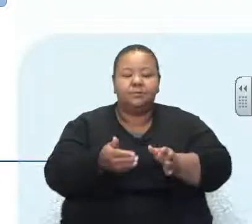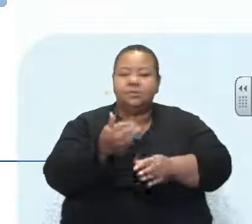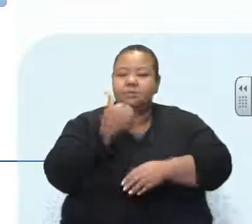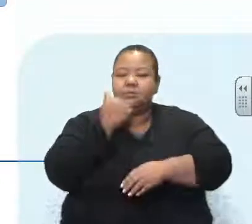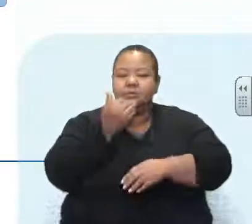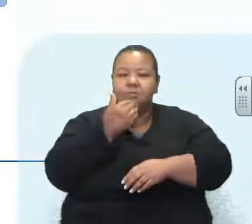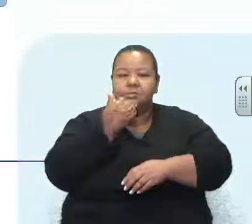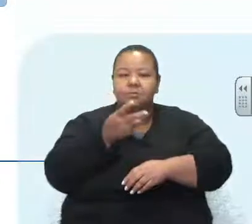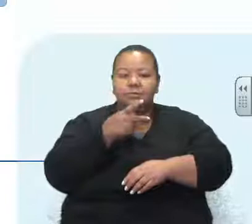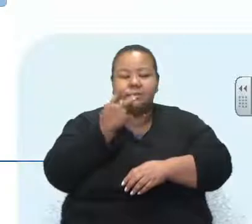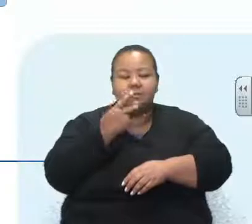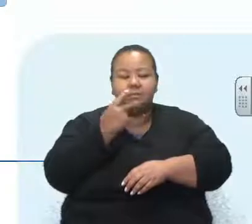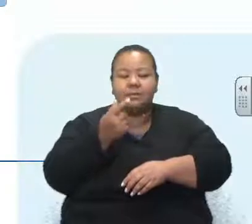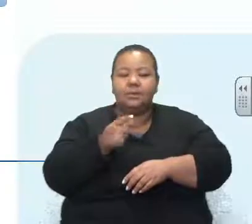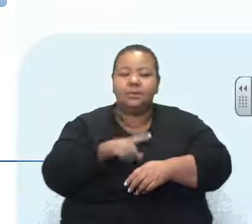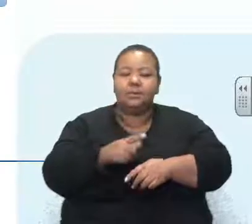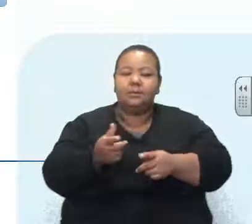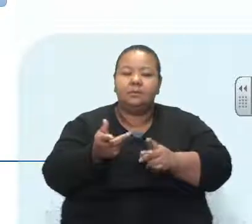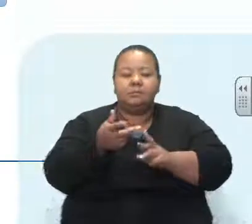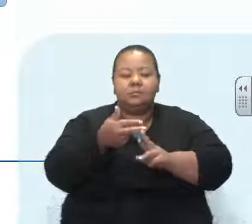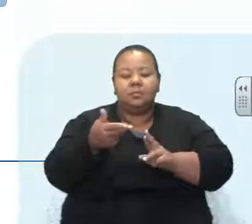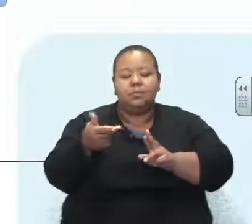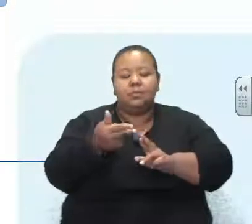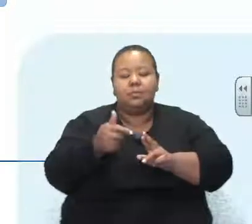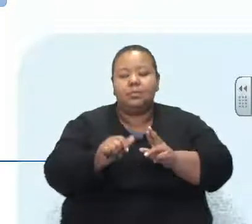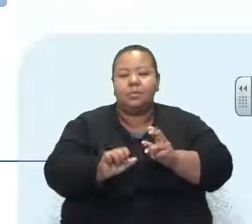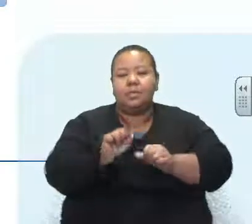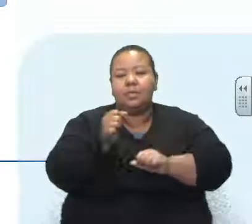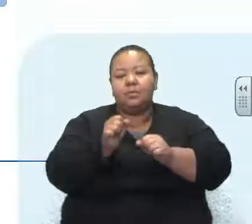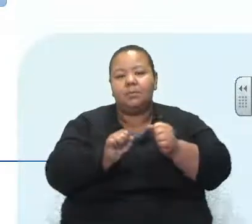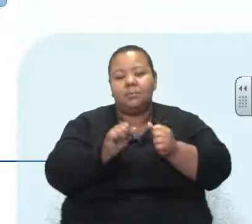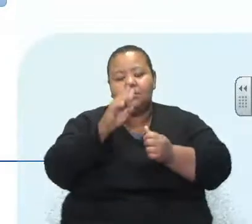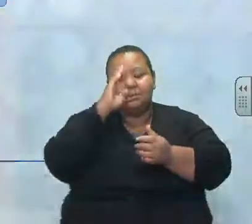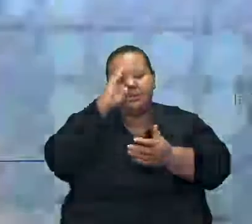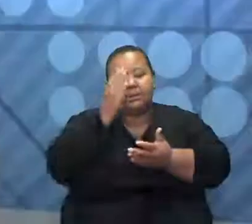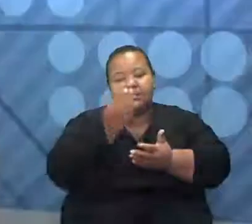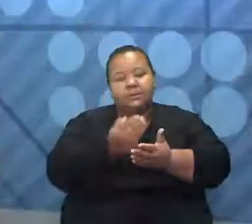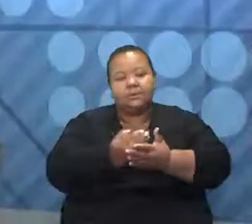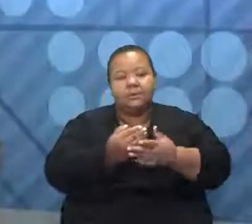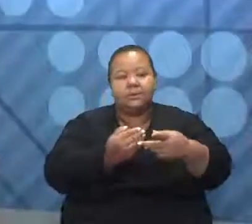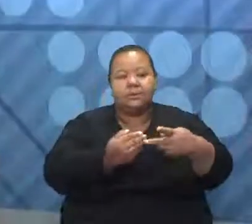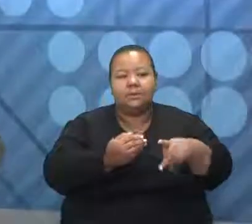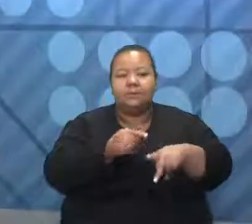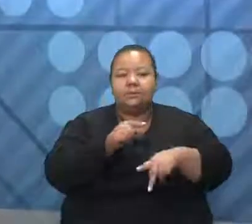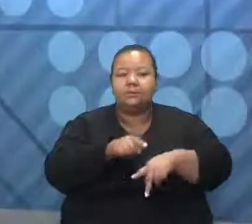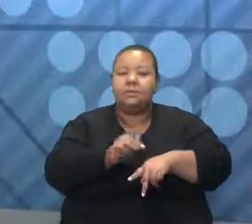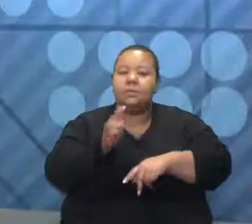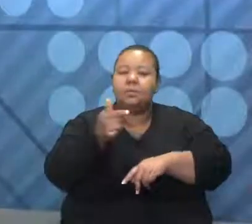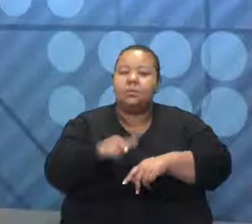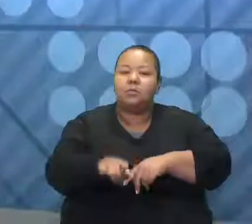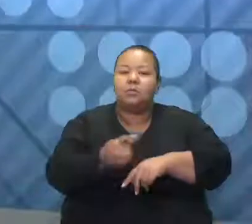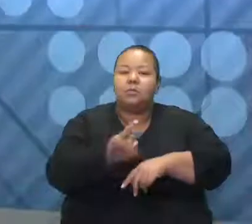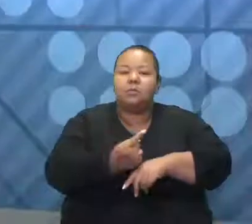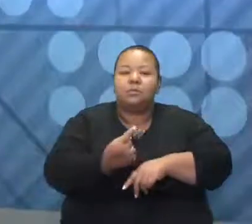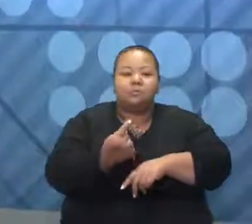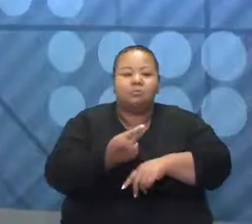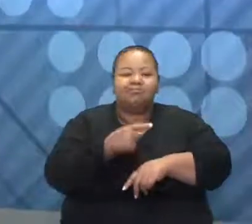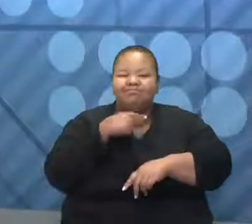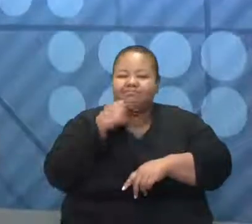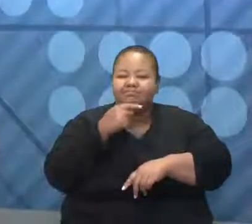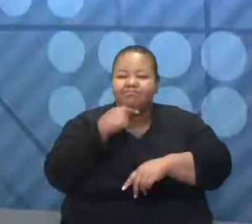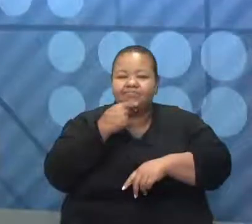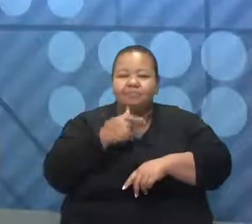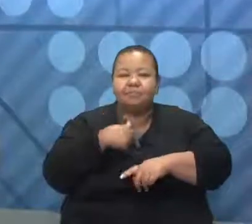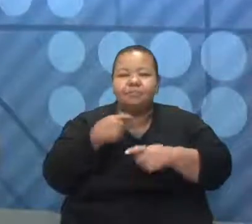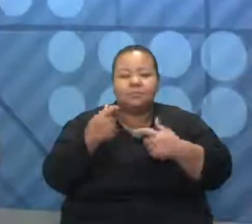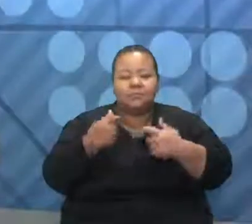tem recursos, tem equipamentos e acreditar que aqueles recursos e equipamentos vão dar conta sozinho dele. Não. Eu